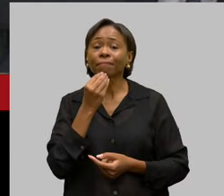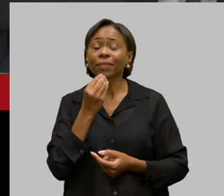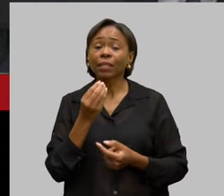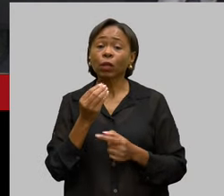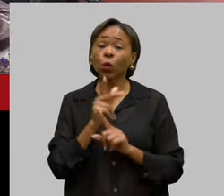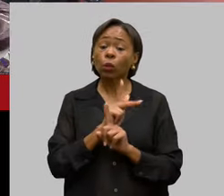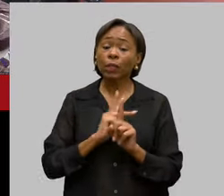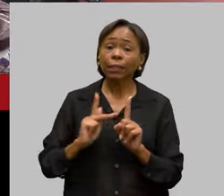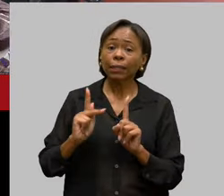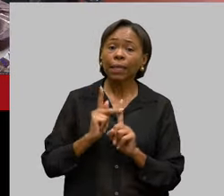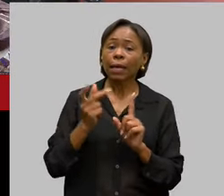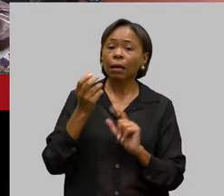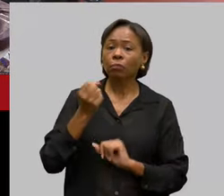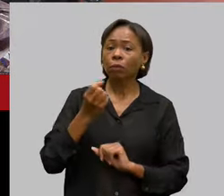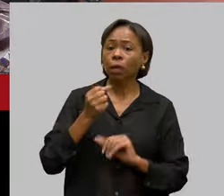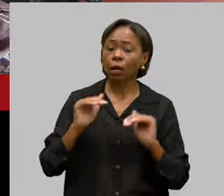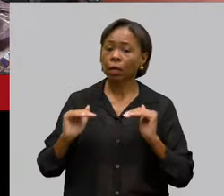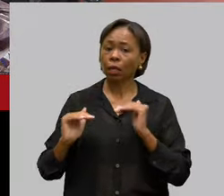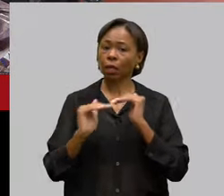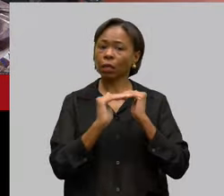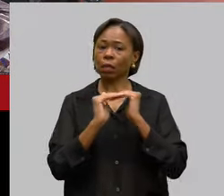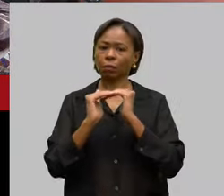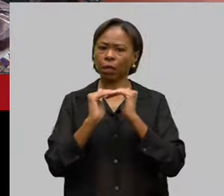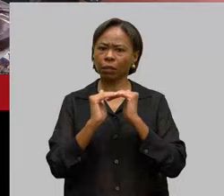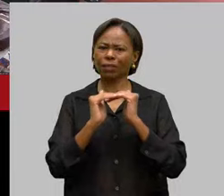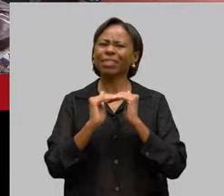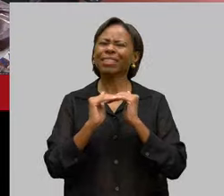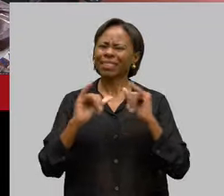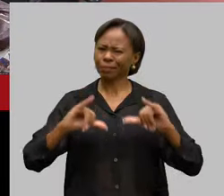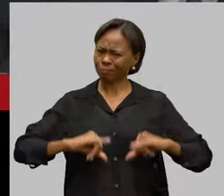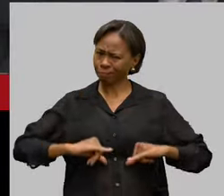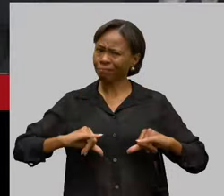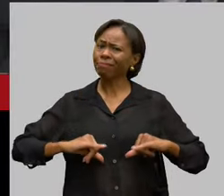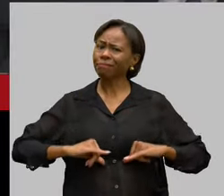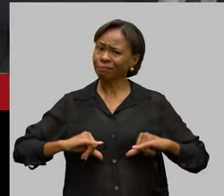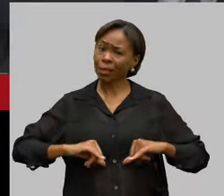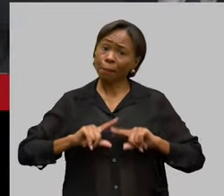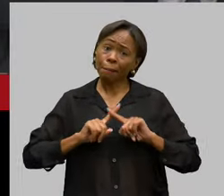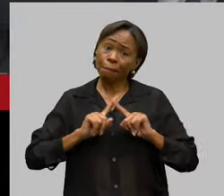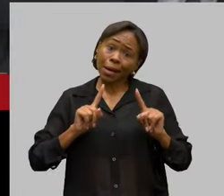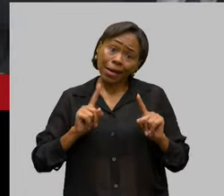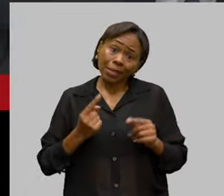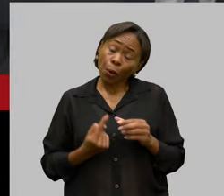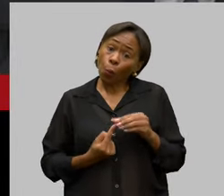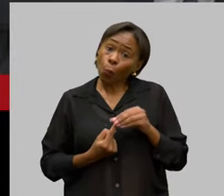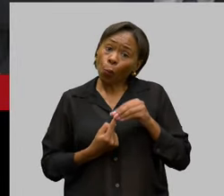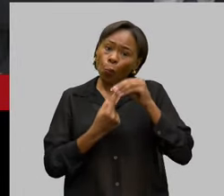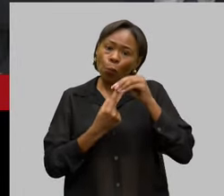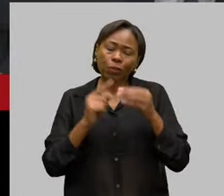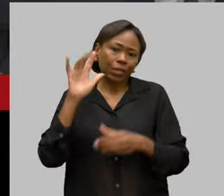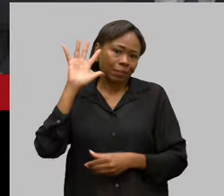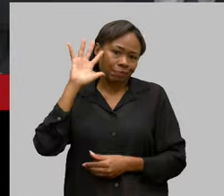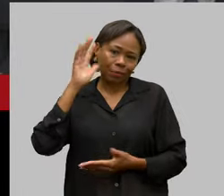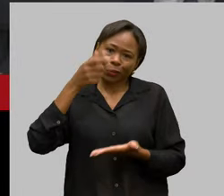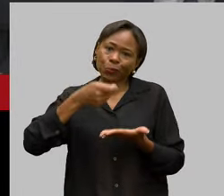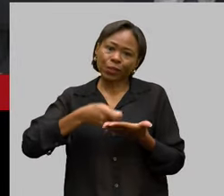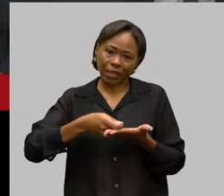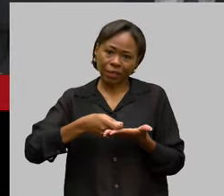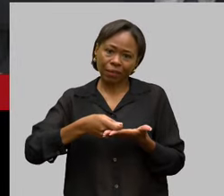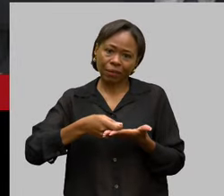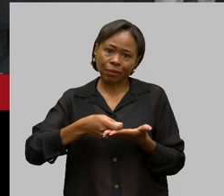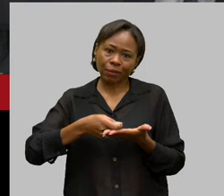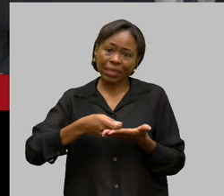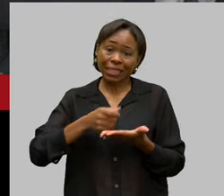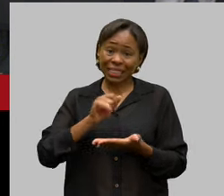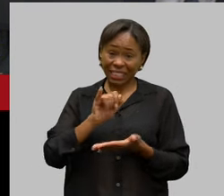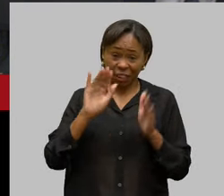todo mundo como já tá provado mas é a única solução se migros todos pro regime geral